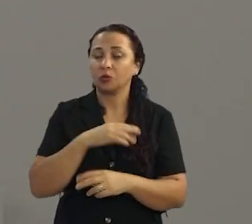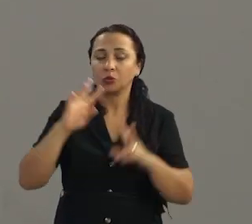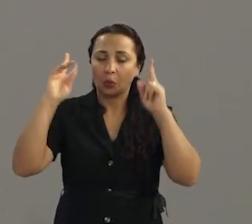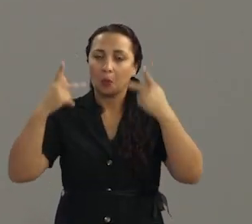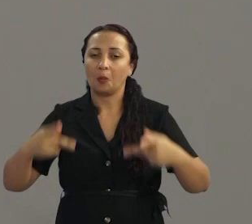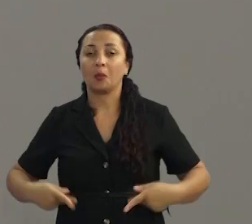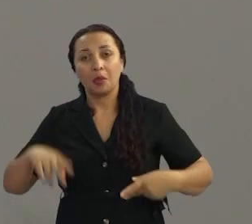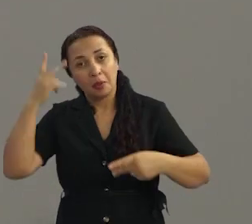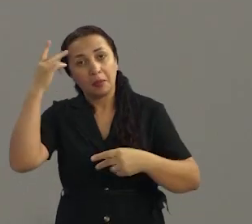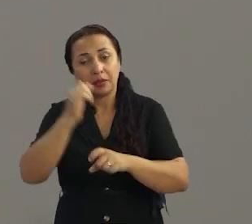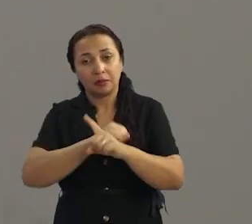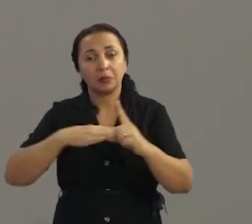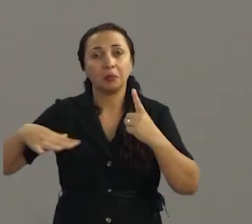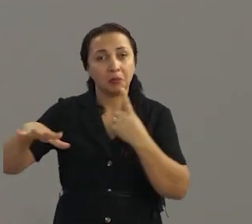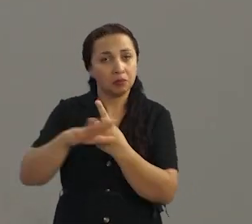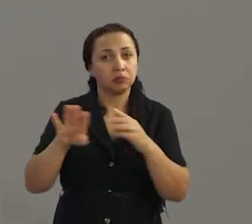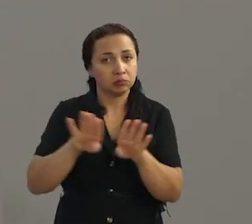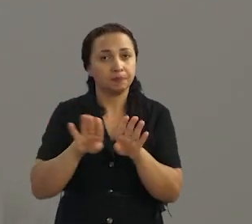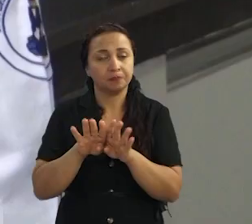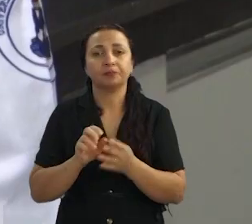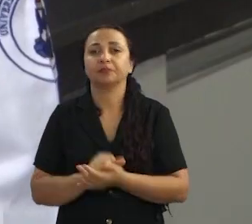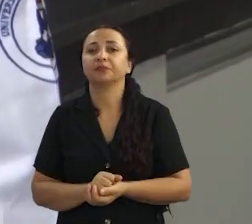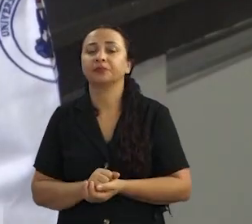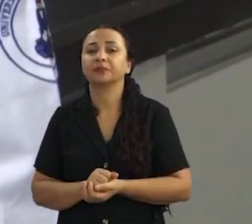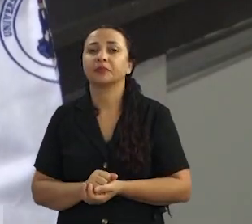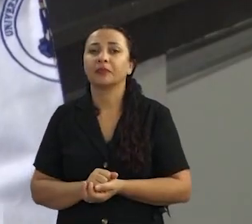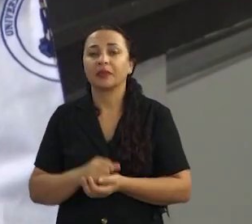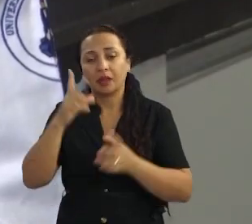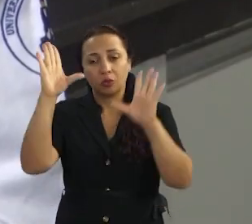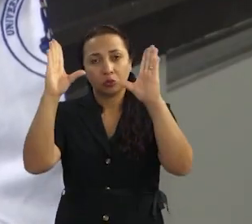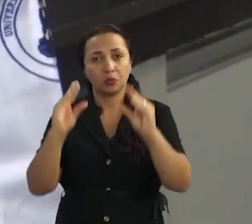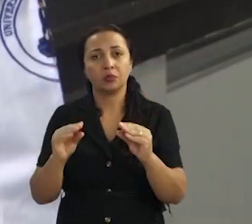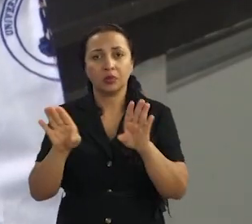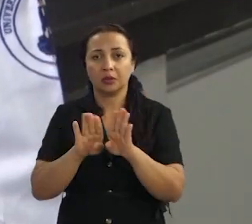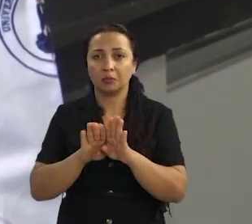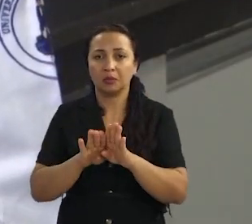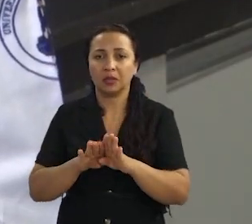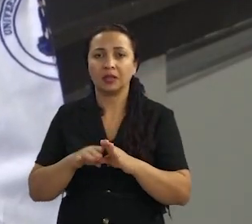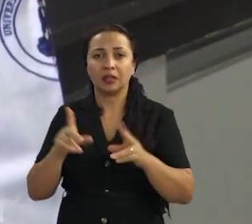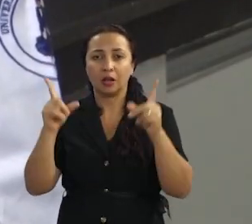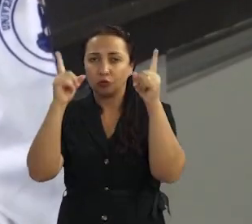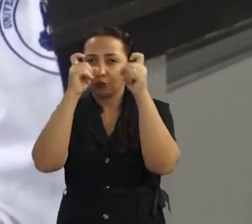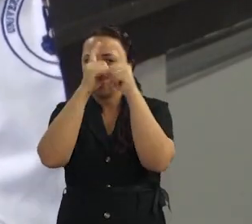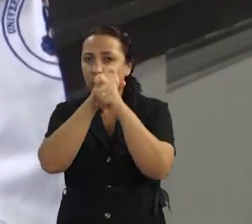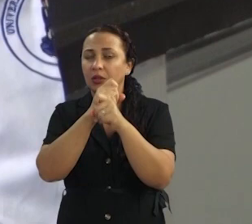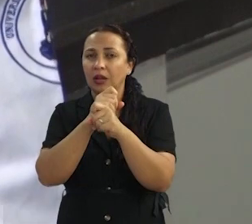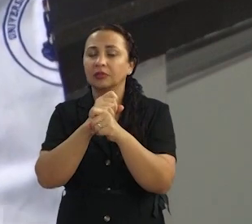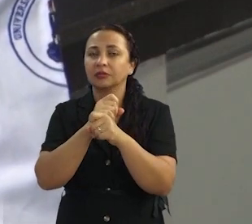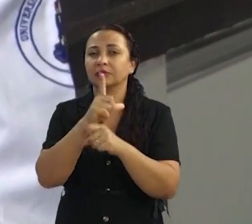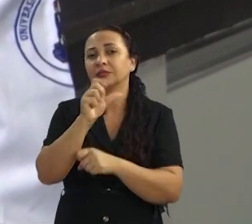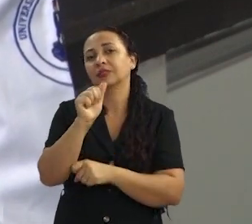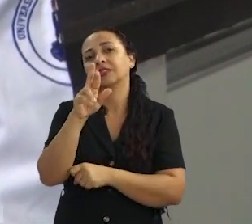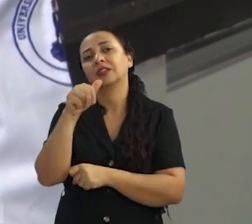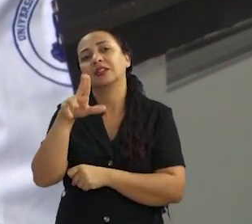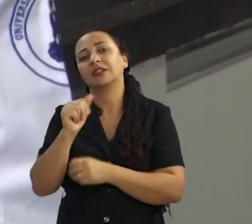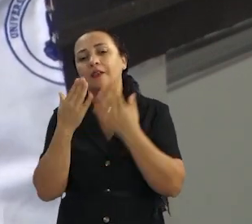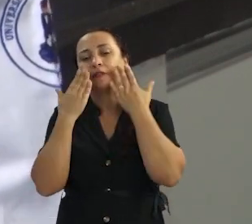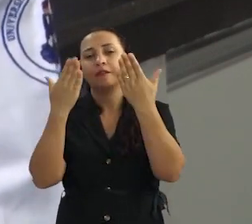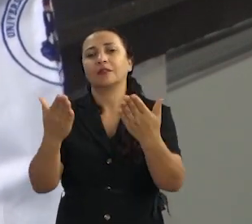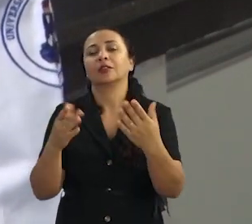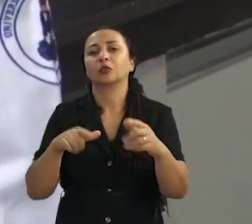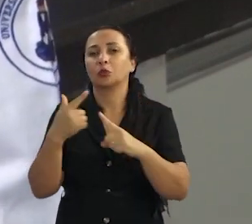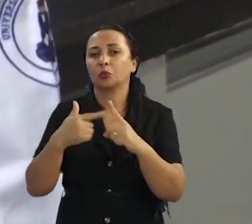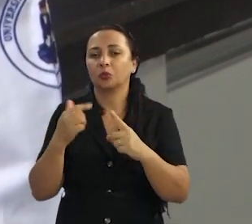humanos quanto para o meio ambiente e também redução da resistência dessas larvas frente aos produtos